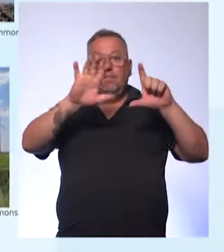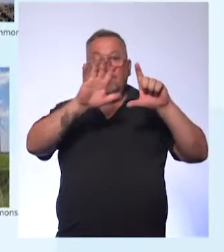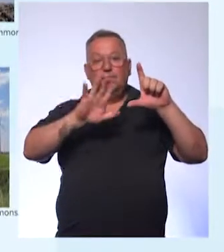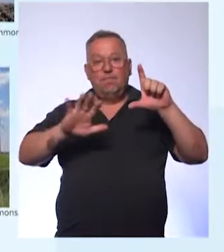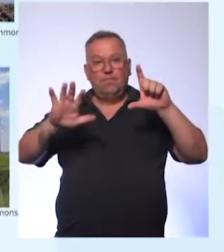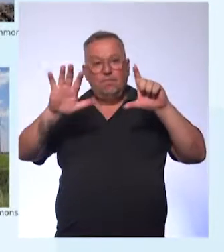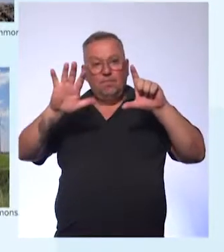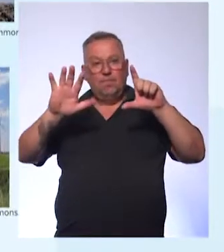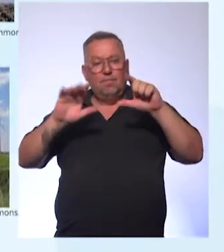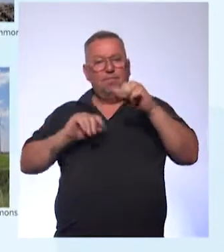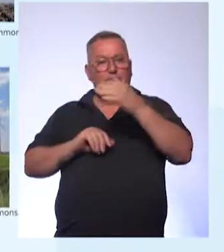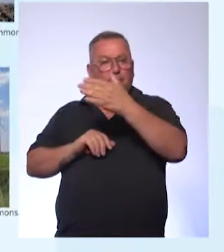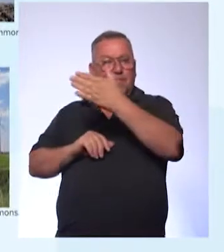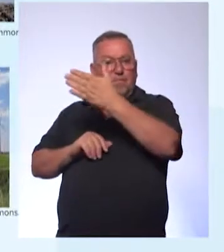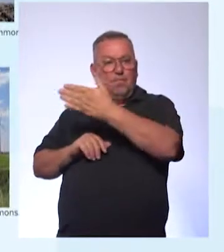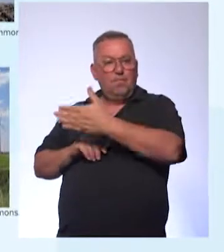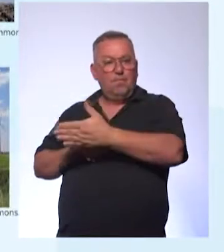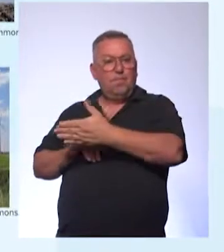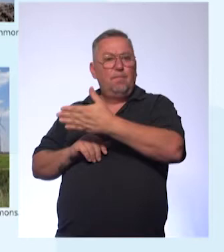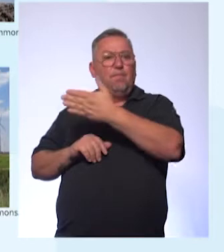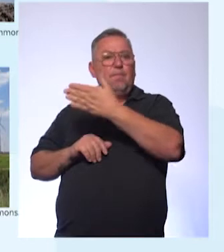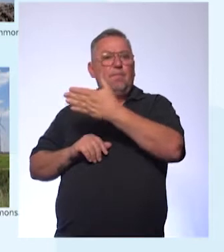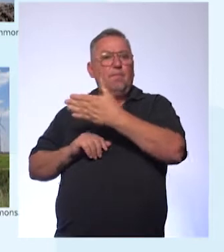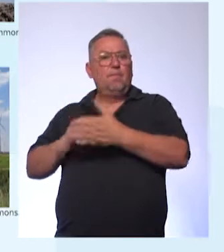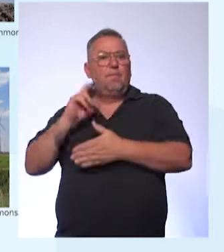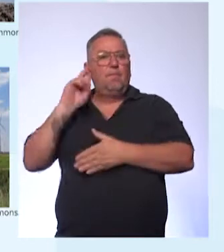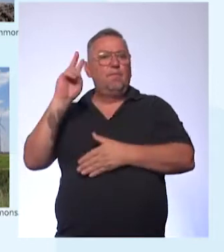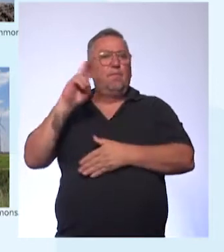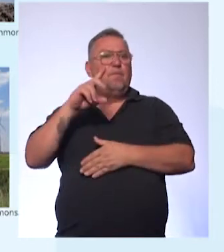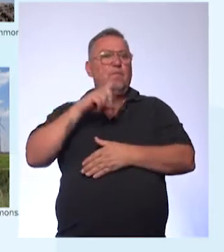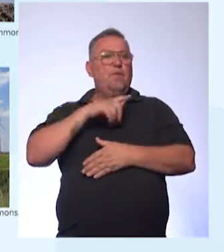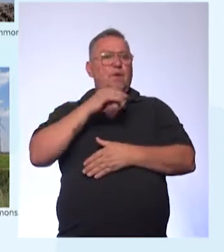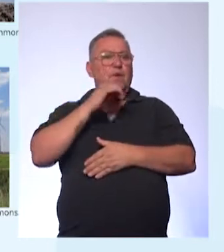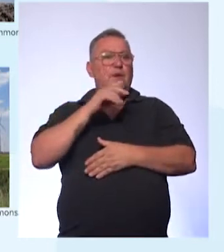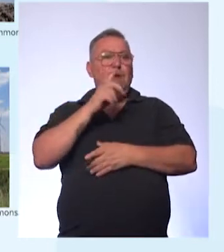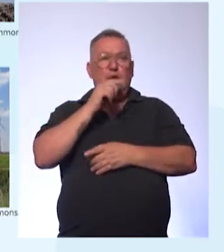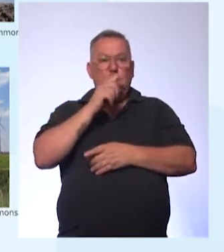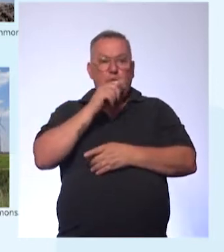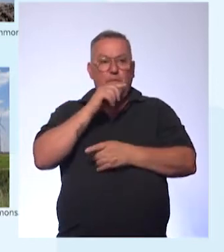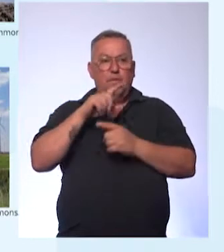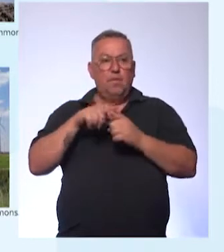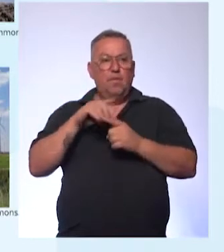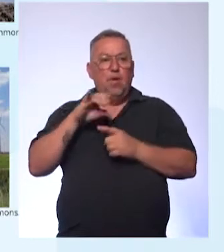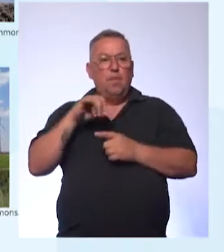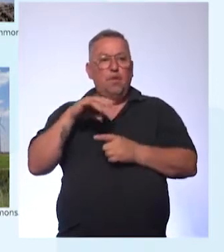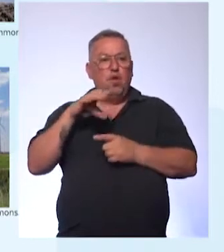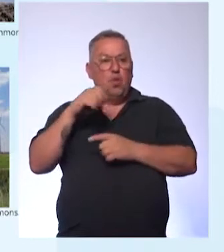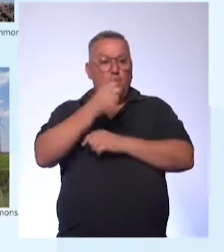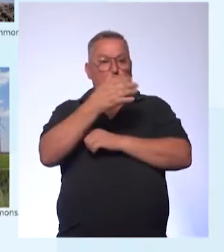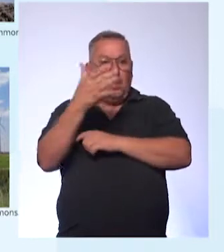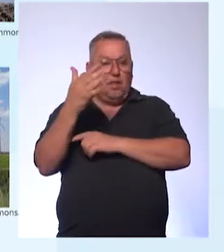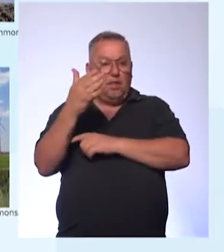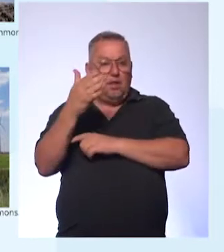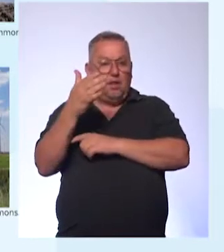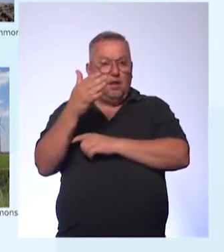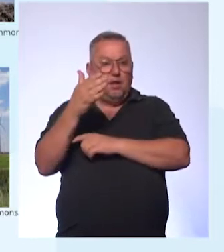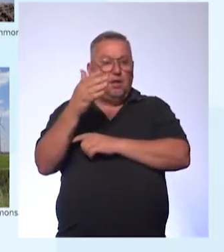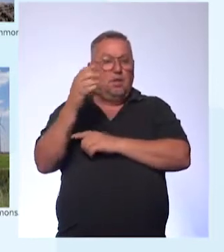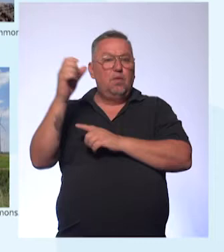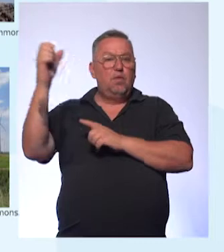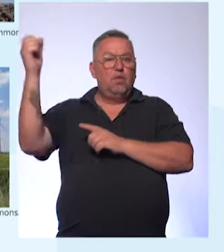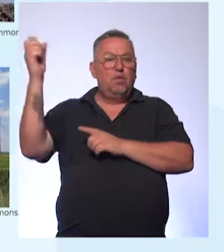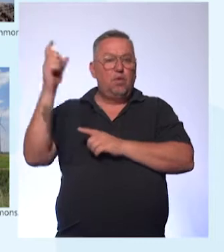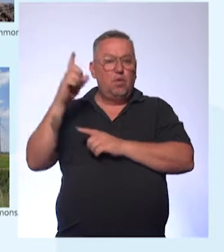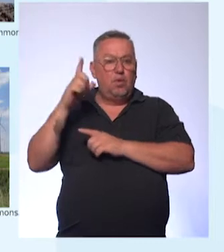lembrar de algumas energias renováveis, né? Então tá aí, ó, a hidráulica, a biomassa, a